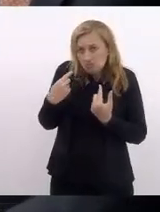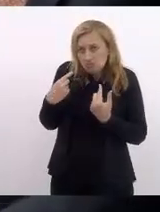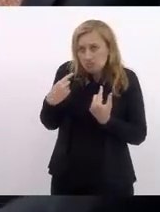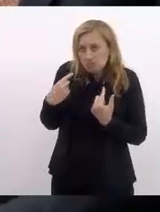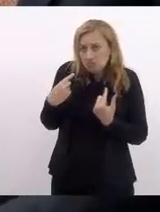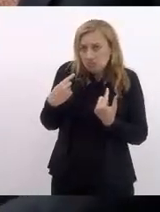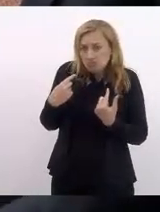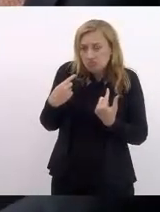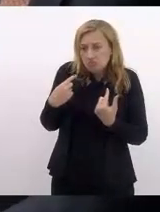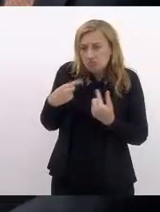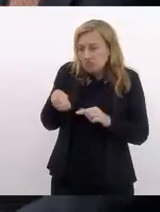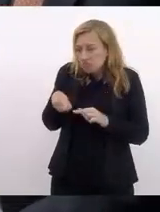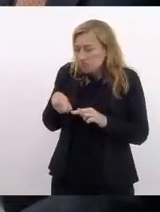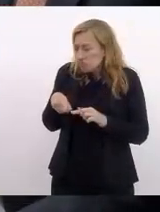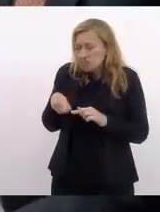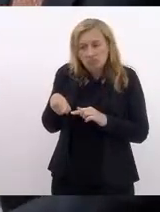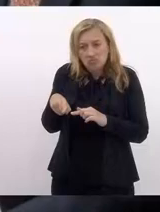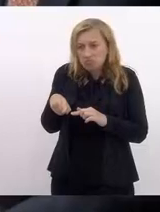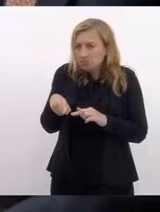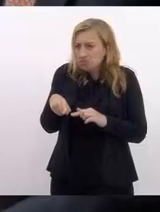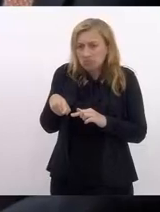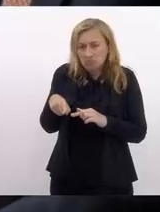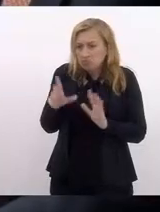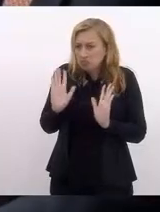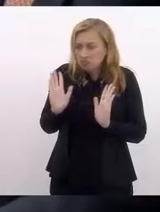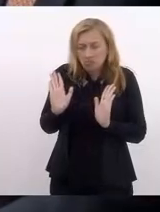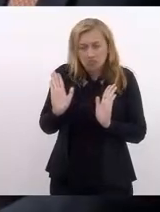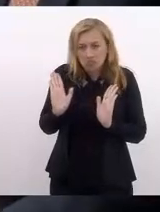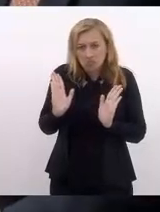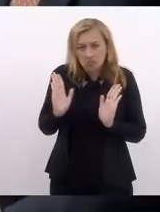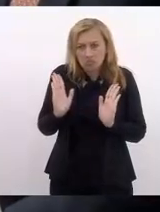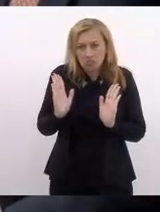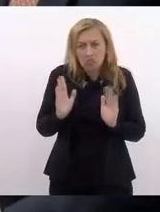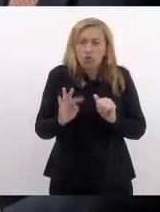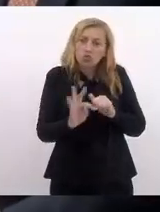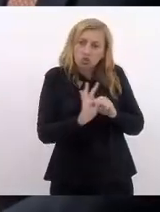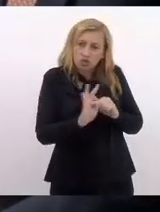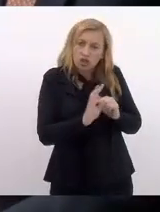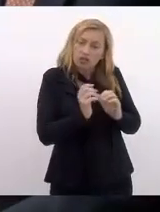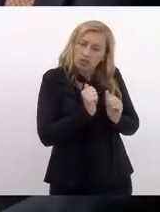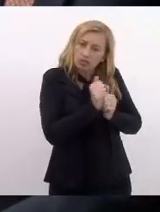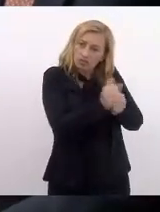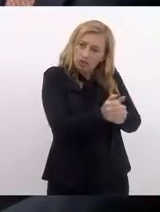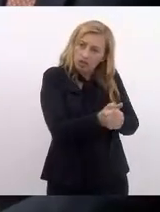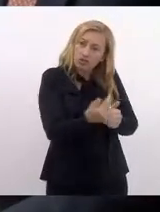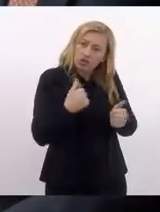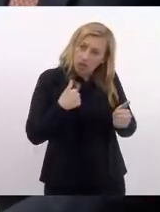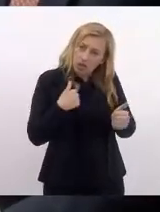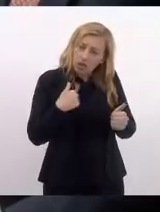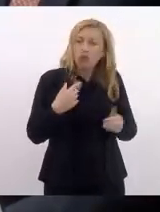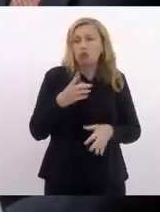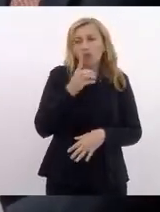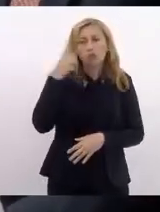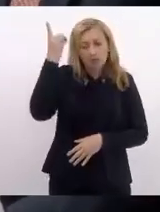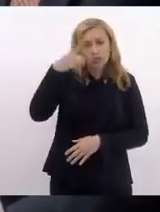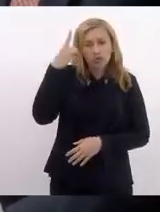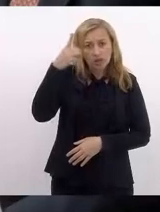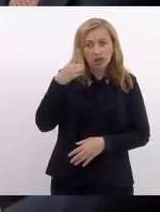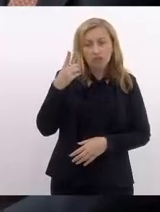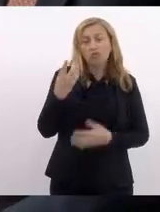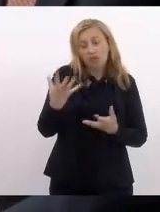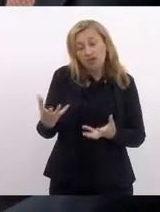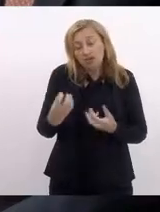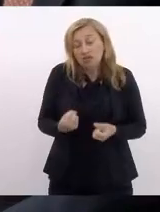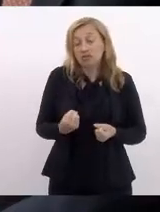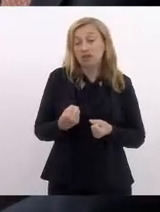vou me debruçar a fazer os técnicos fizeram encaminhamento e eu como Deputado vou fazer